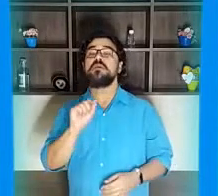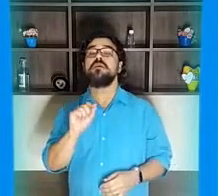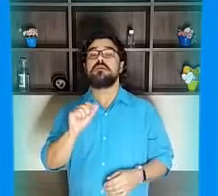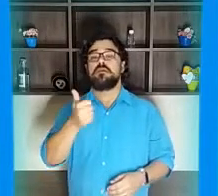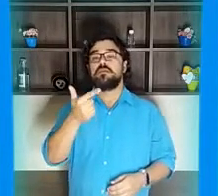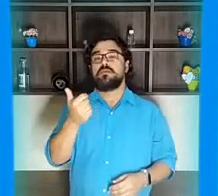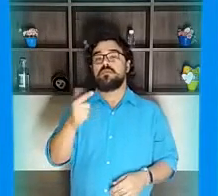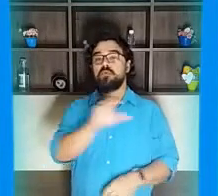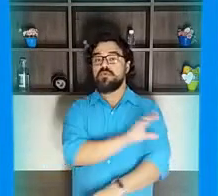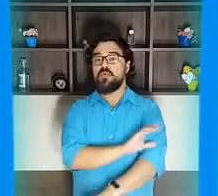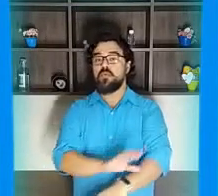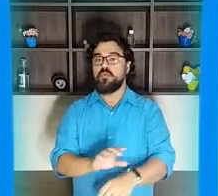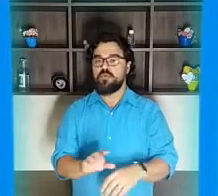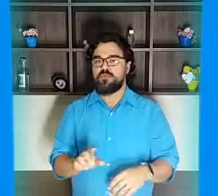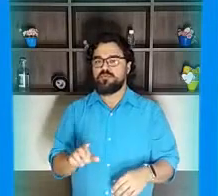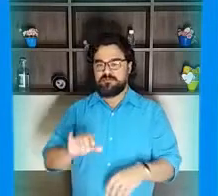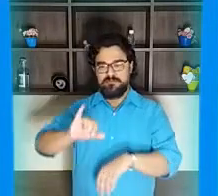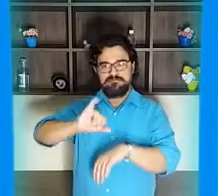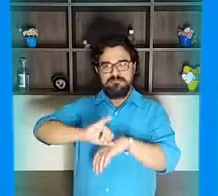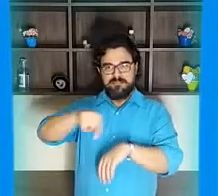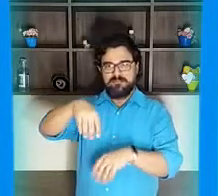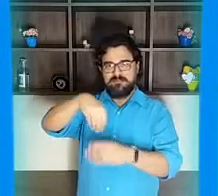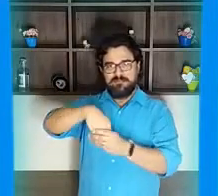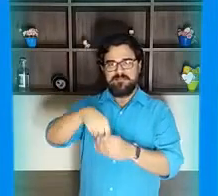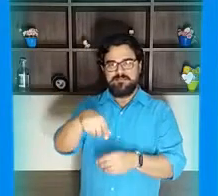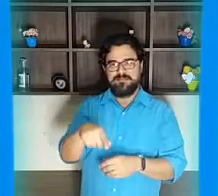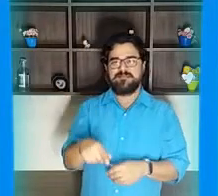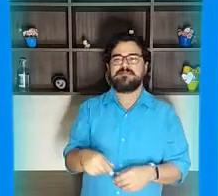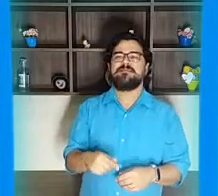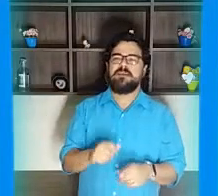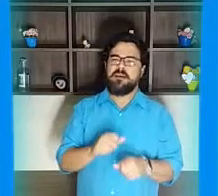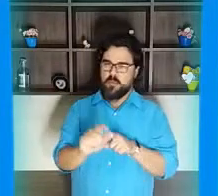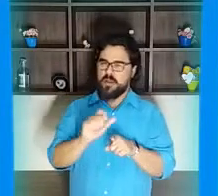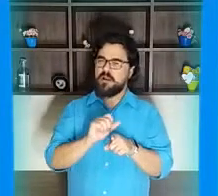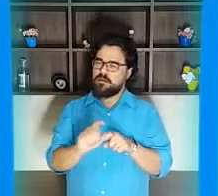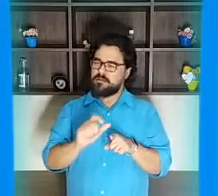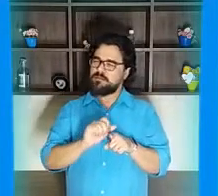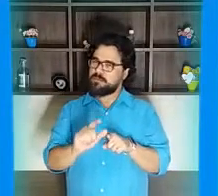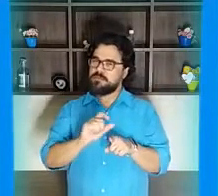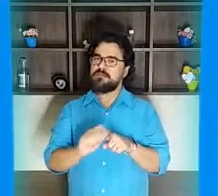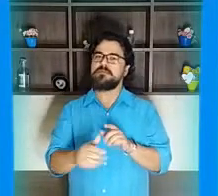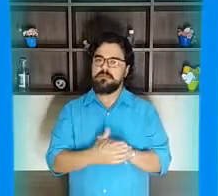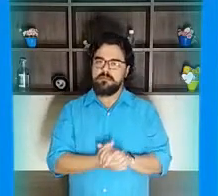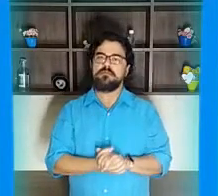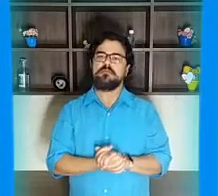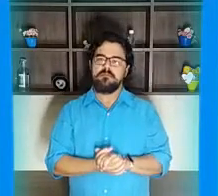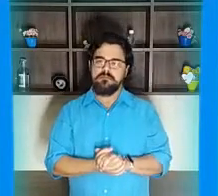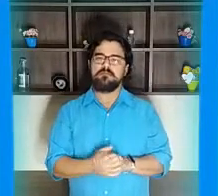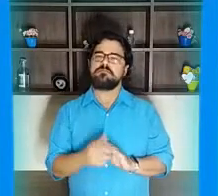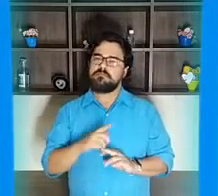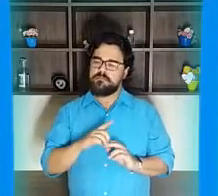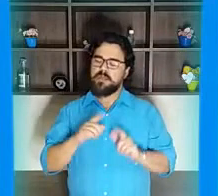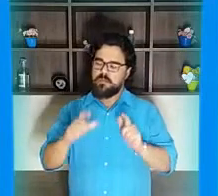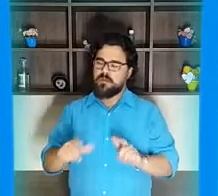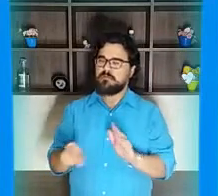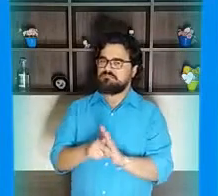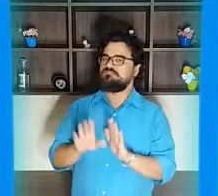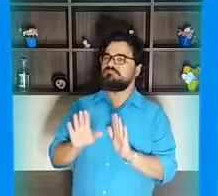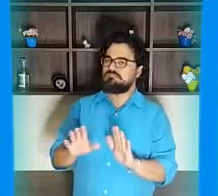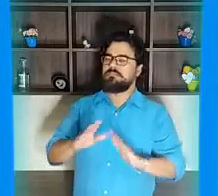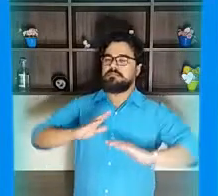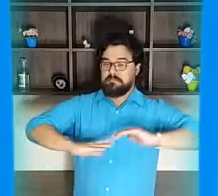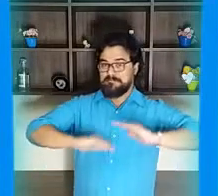uma sede alugada, mais uma sede. E a gente também tem atividades de